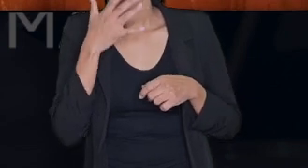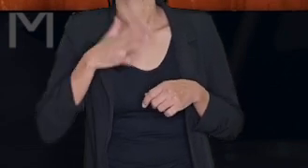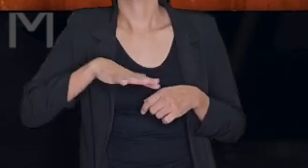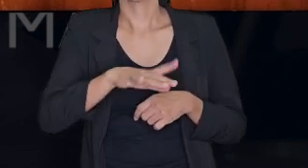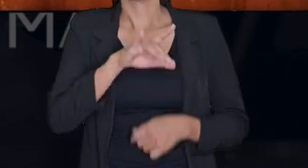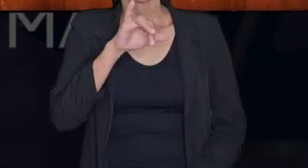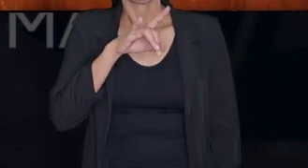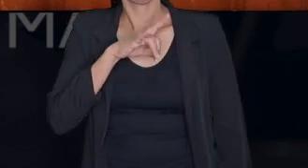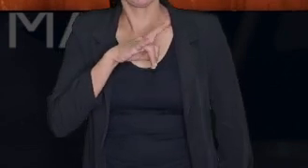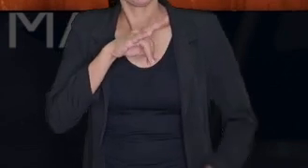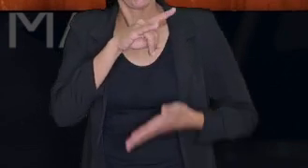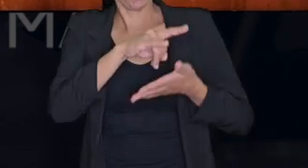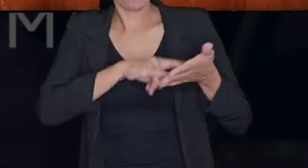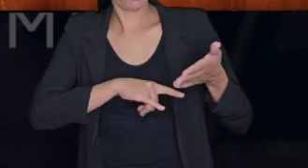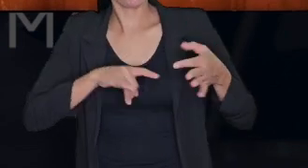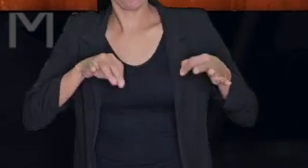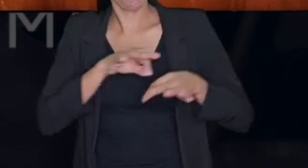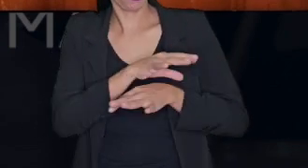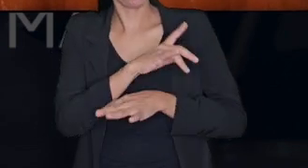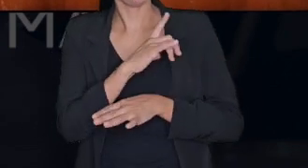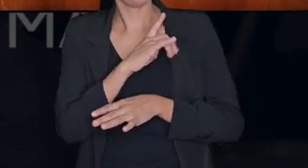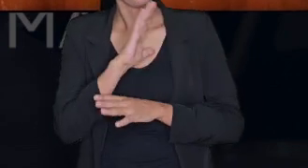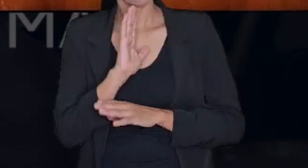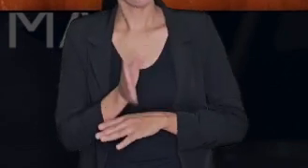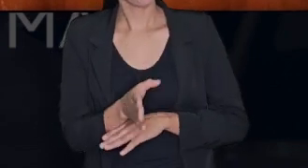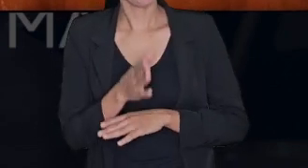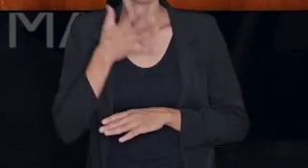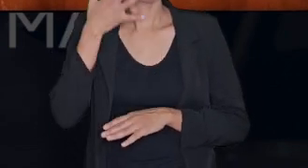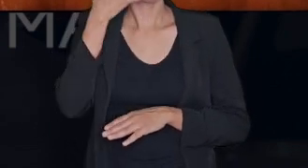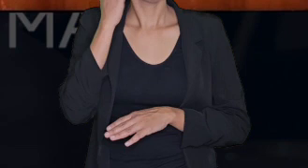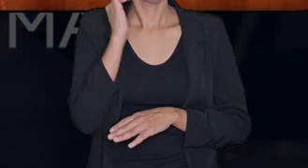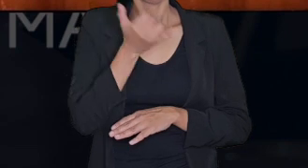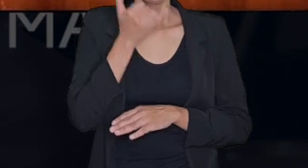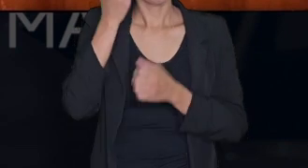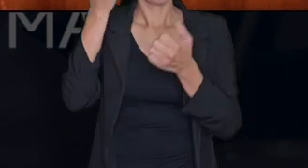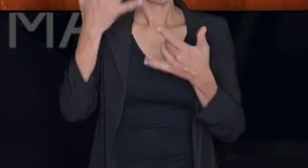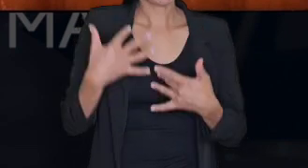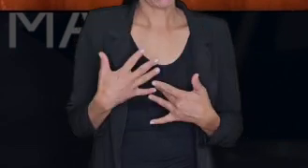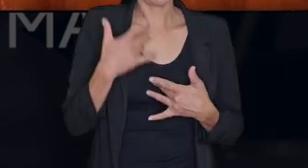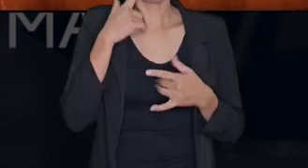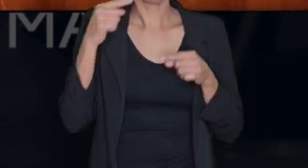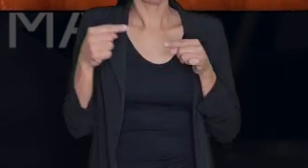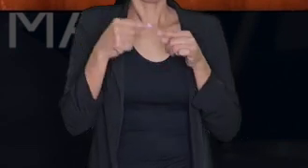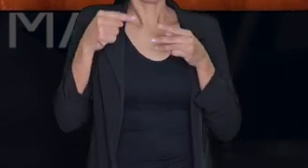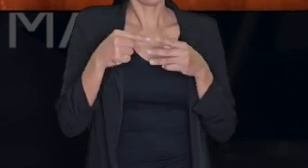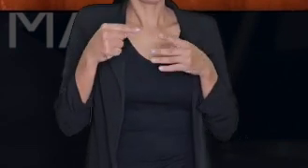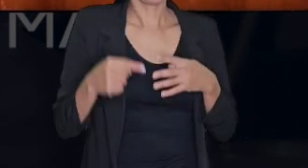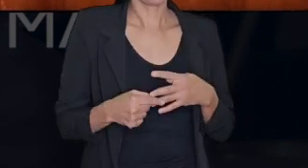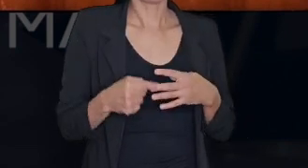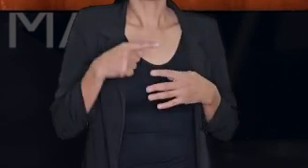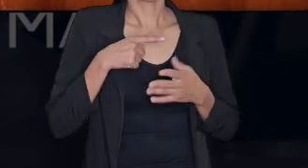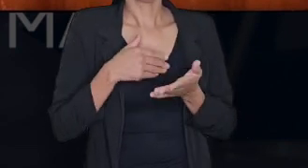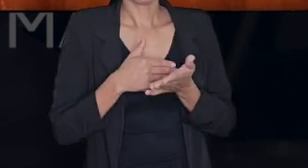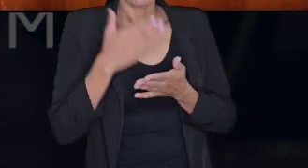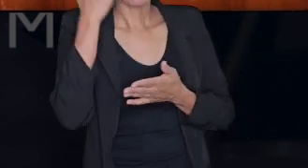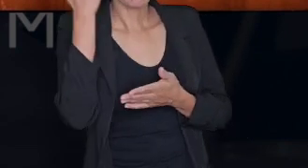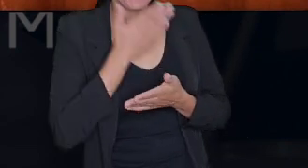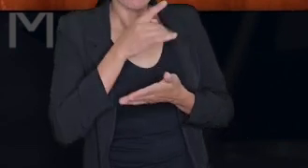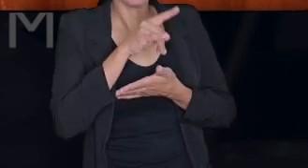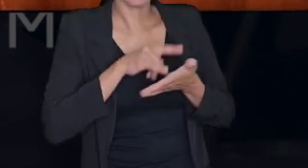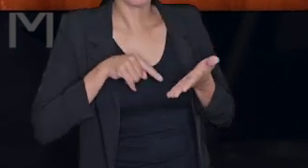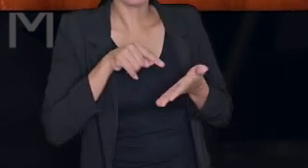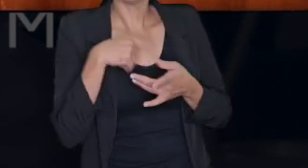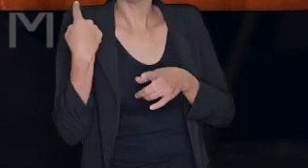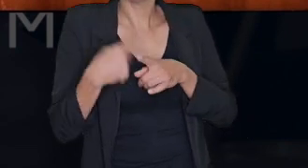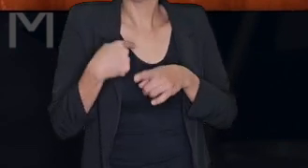gente precisa começar a cuidar disso. Se eu tenho toda a documentação estável, se toda a narrativa faz sentido, eu